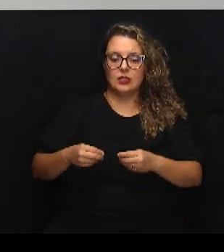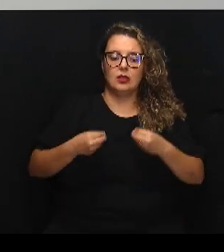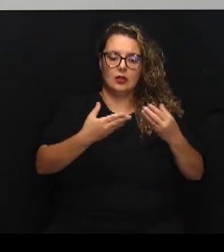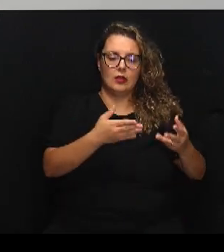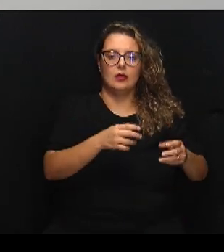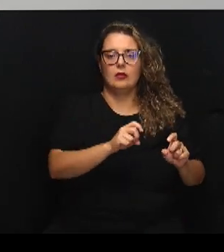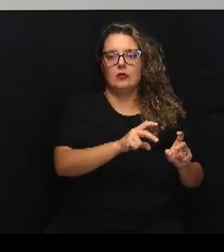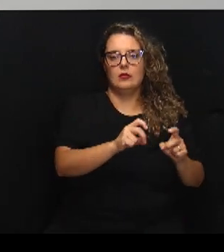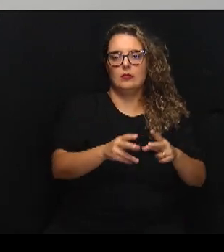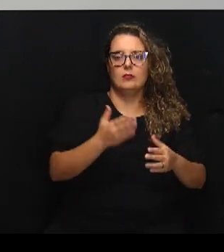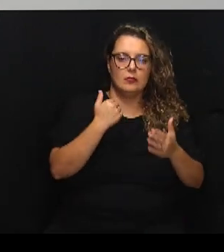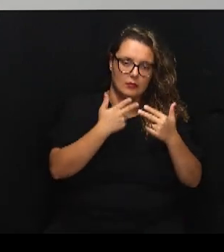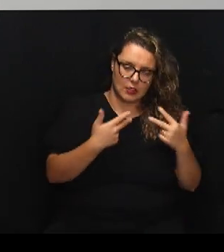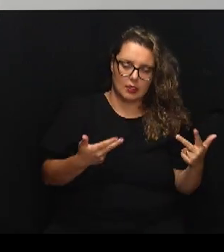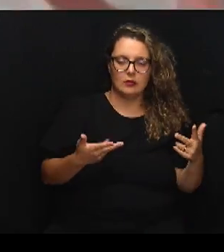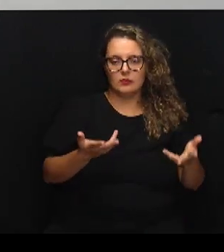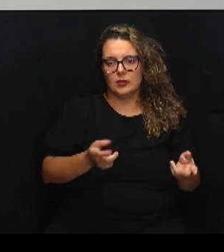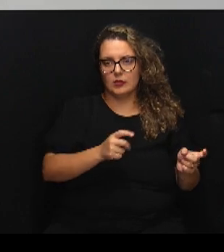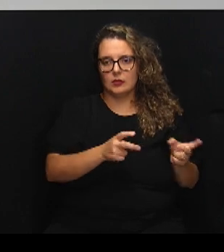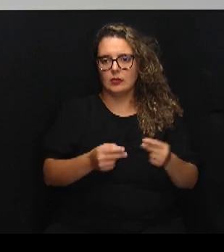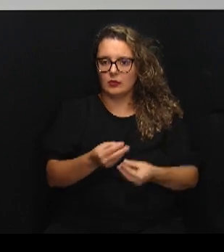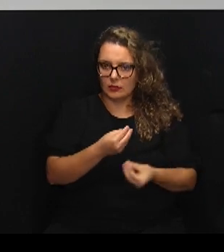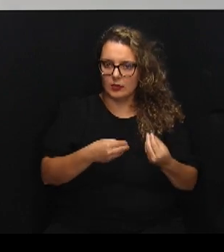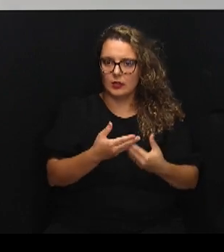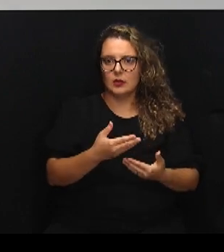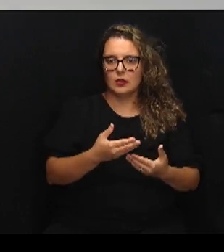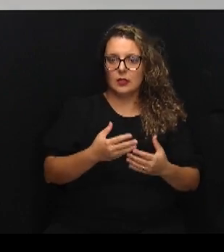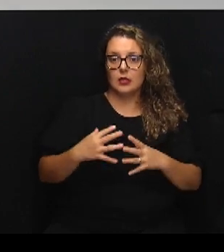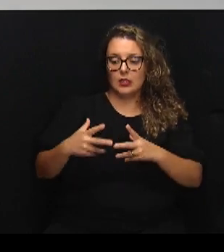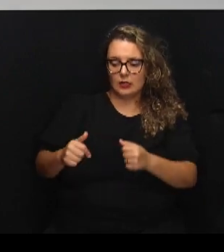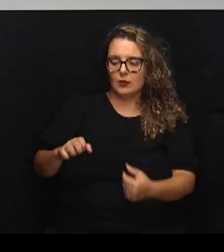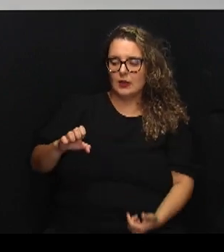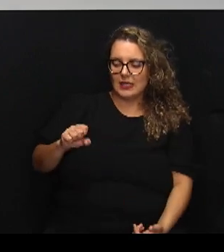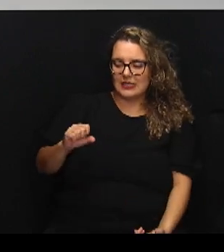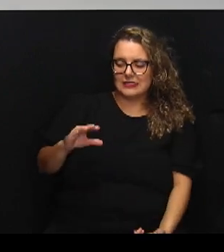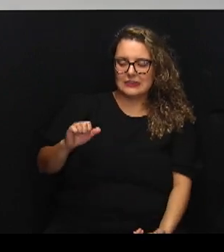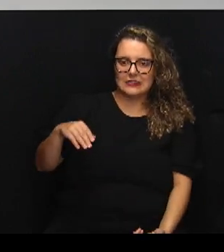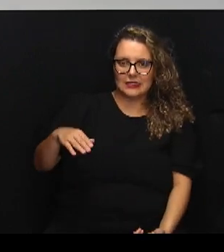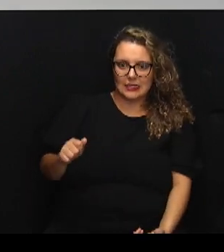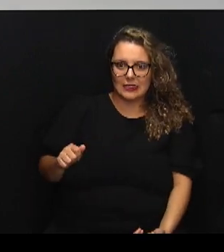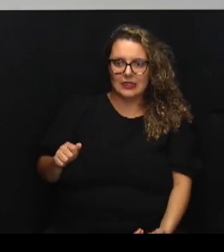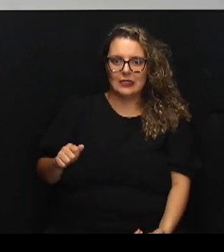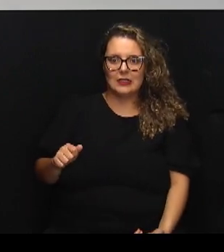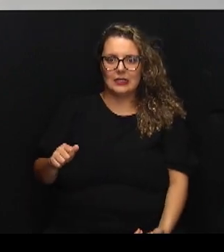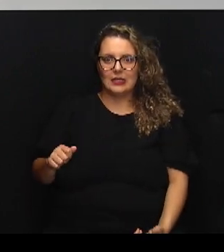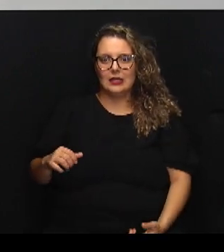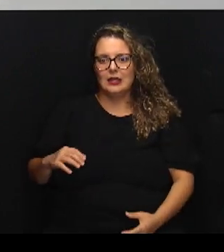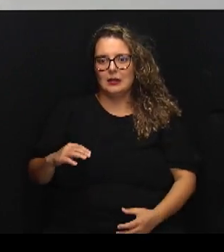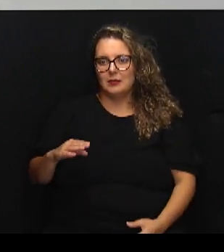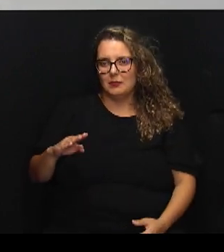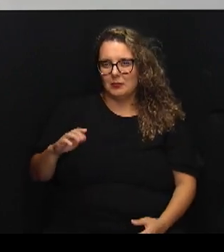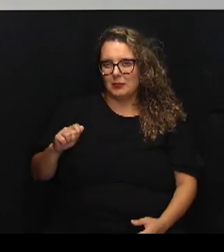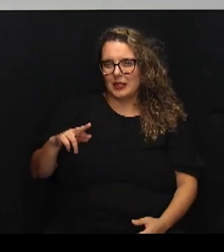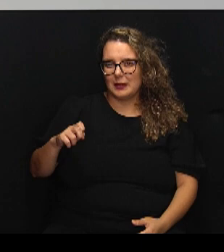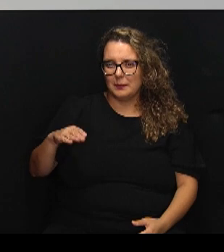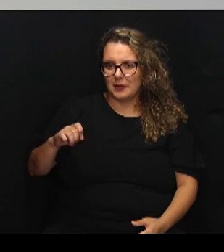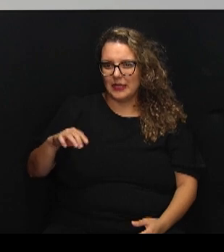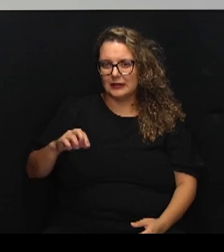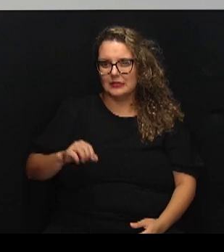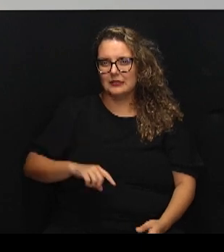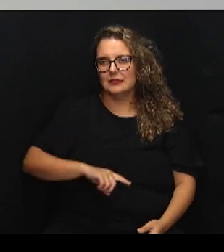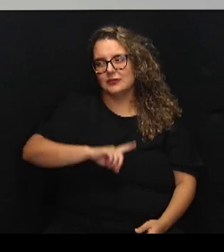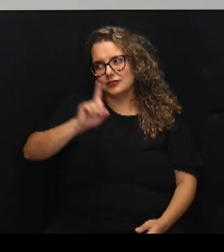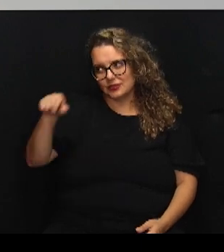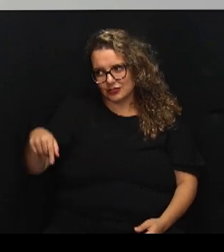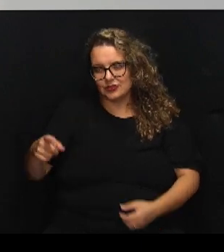aquele filé ia para a população, para consumo, né, com bom valor agregado, e todas aquelas escamas, né, as aparas, aquilo ia